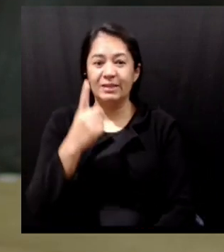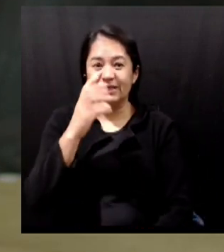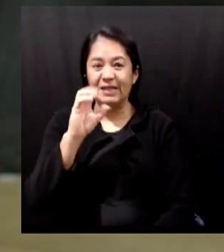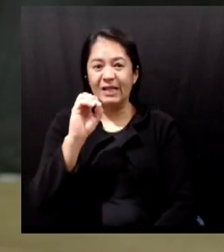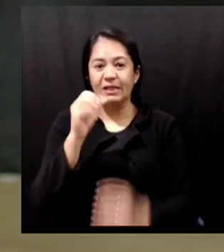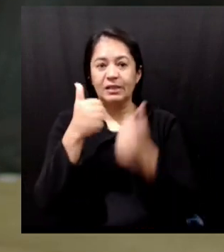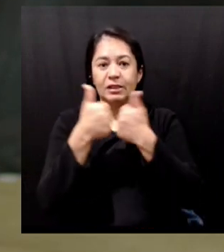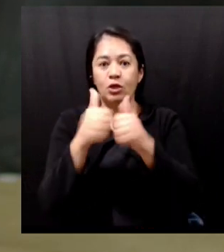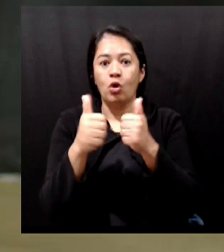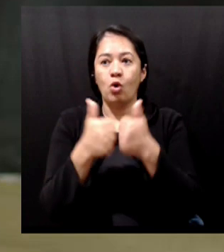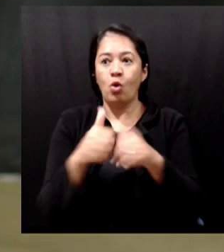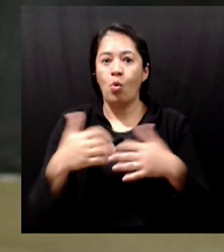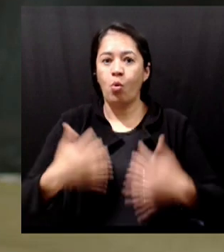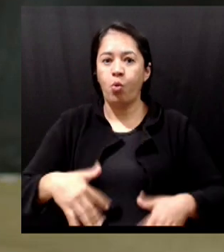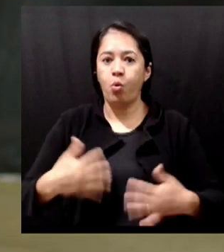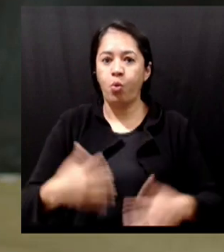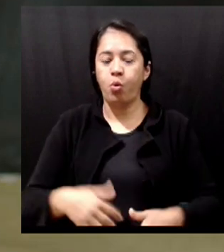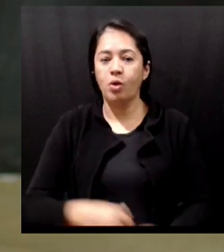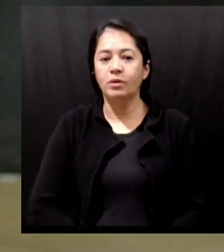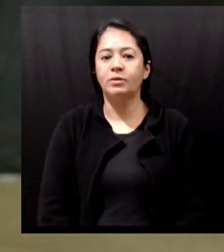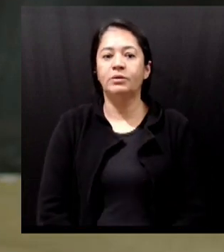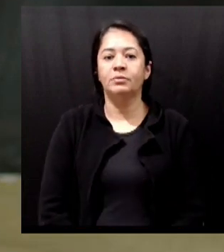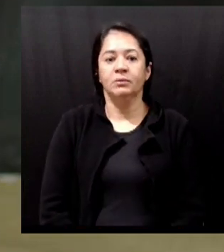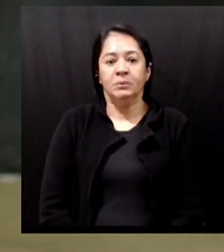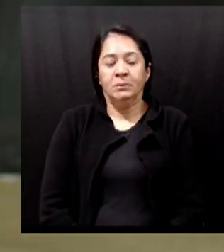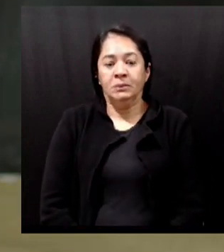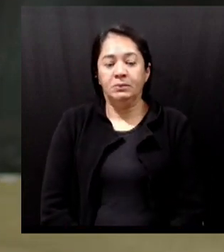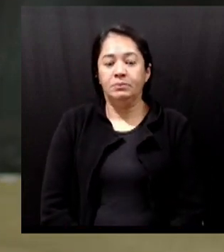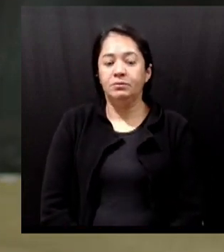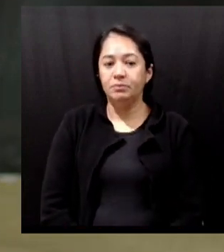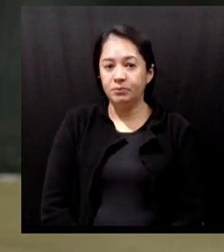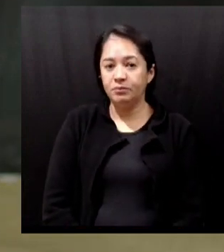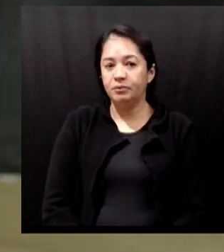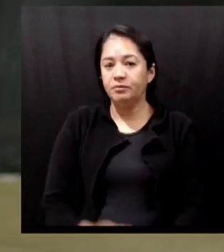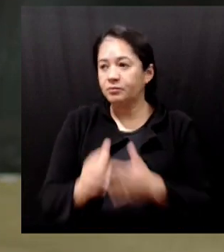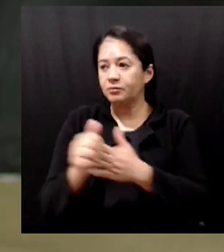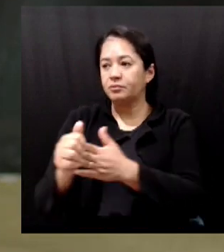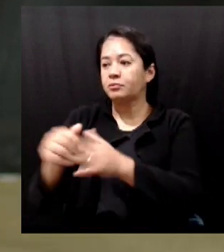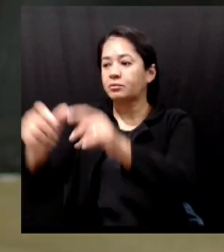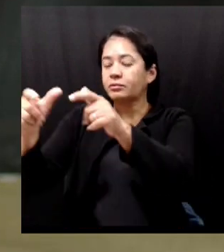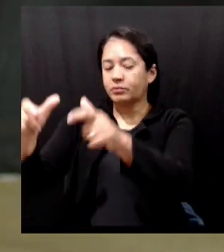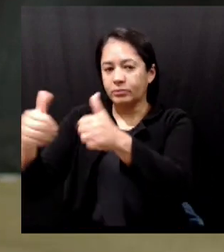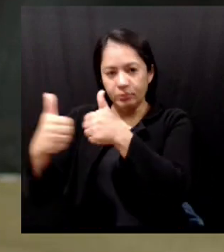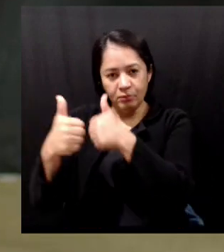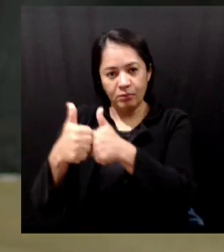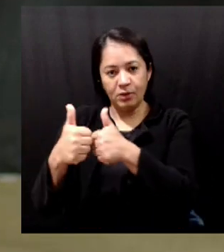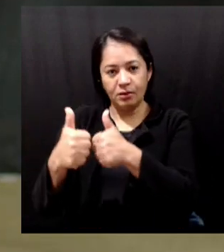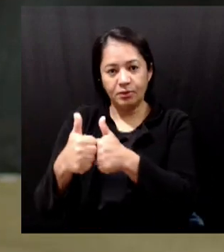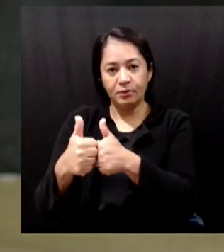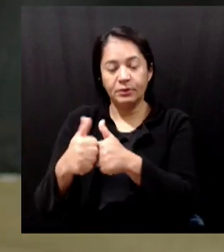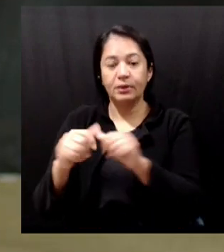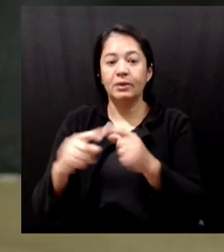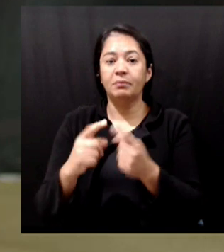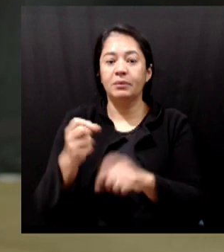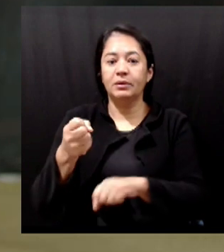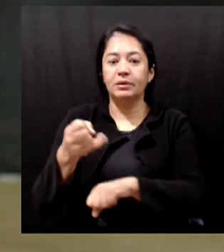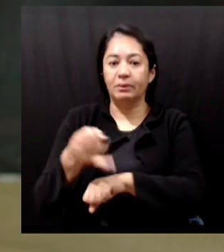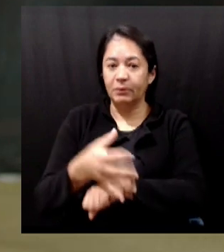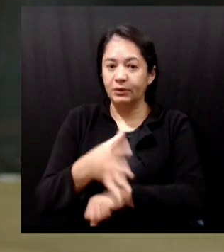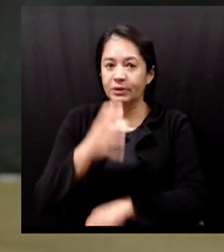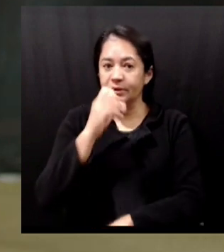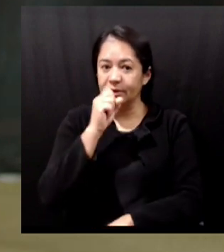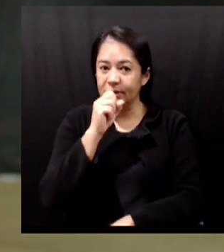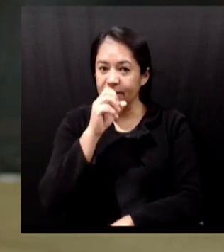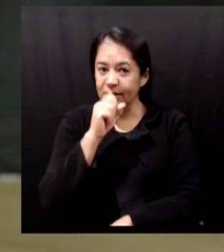Após o desembarque, os veículos serão direcionados para estacionamentos na região. Ainda na madrugada de sábado, os agentes da INDEC vão fazer